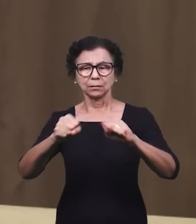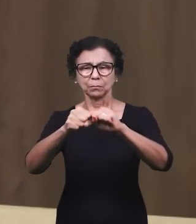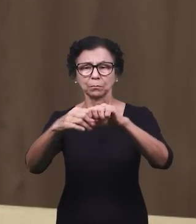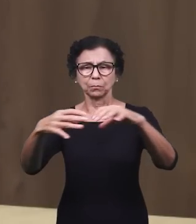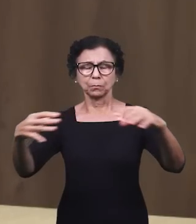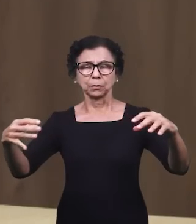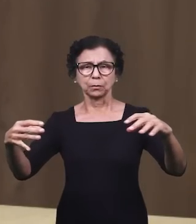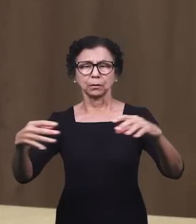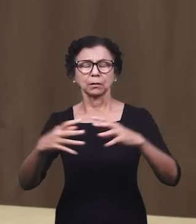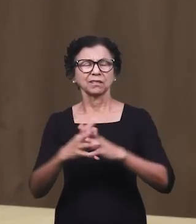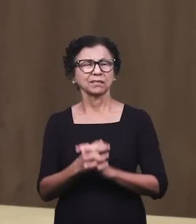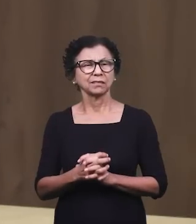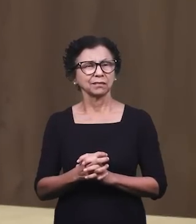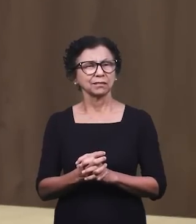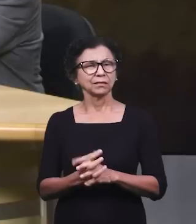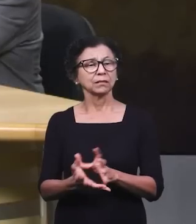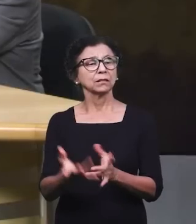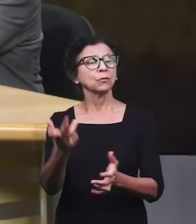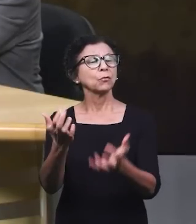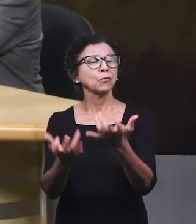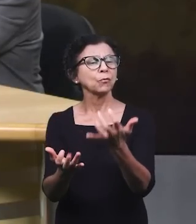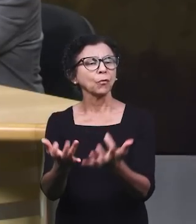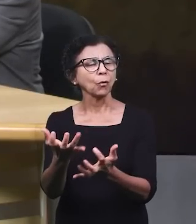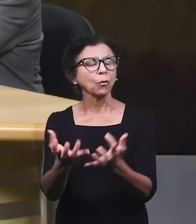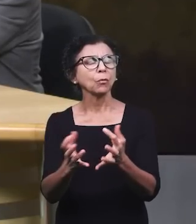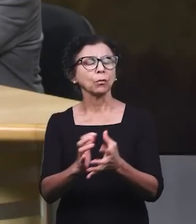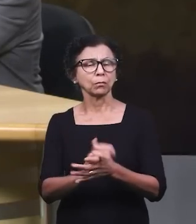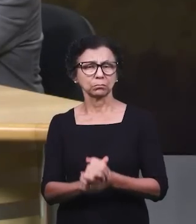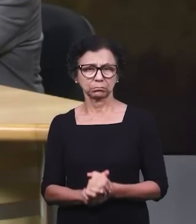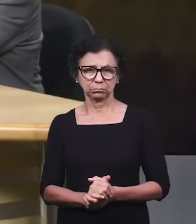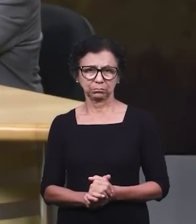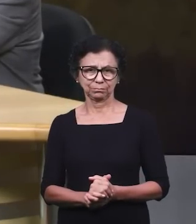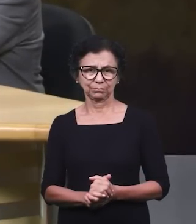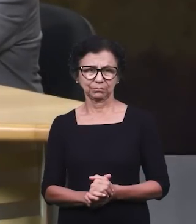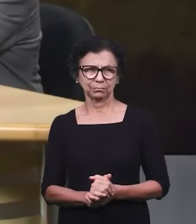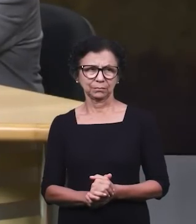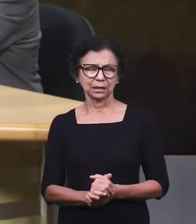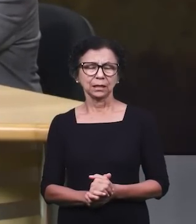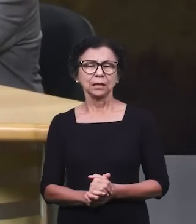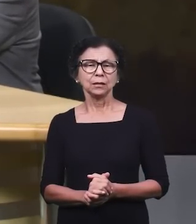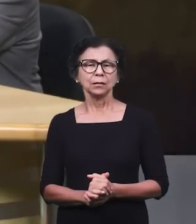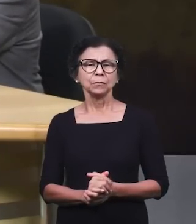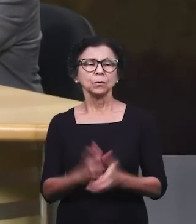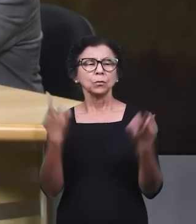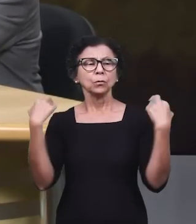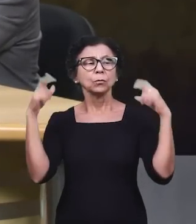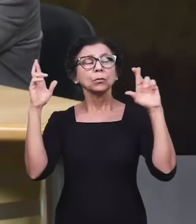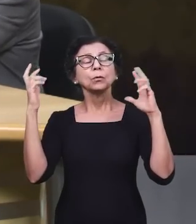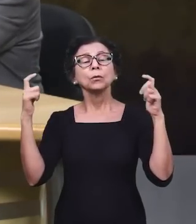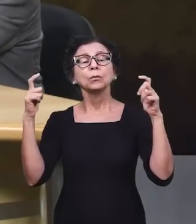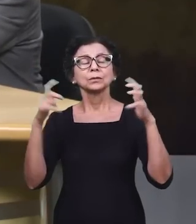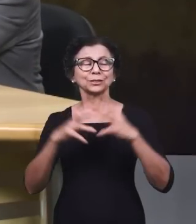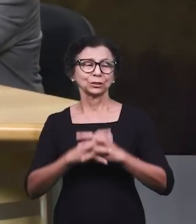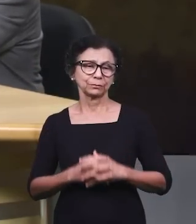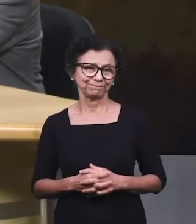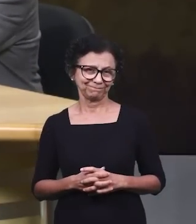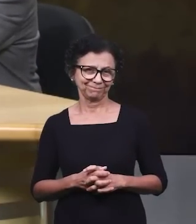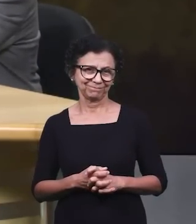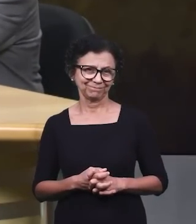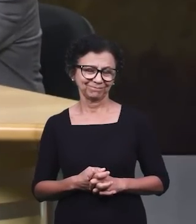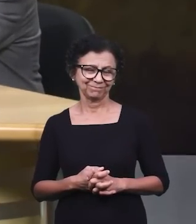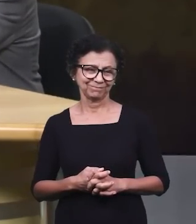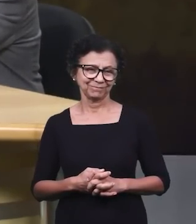Isaac sabia como era sacrificar. Todo ritual. Ele cresceu sabendo como. Cresceu sabendo como adorar a Deus. O pai